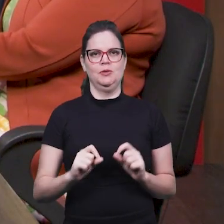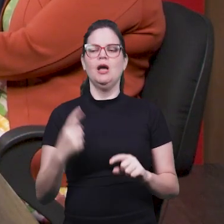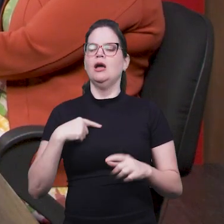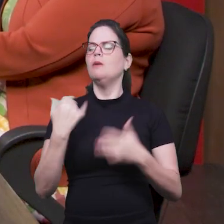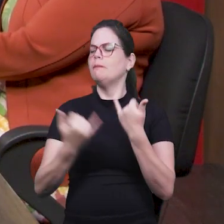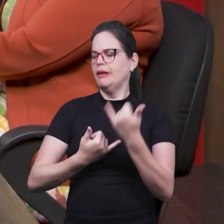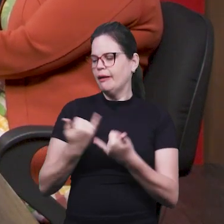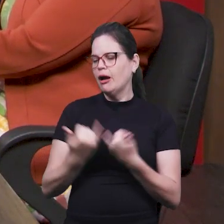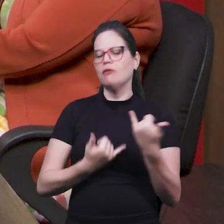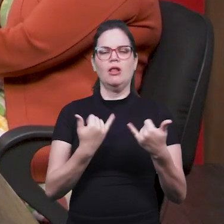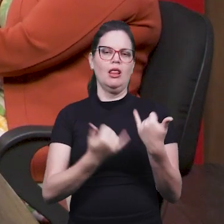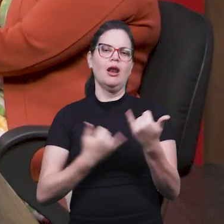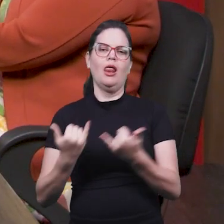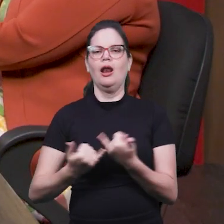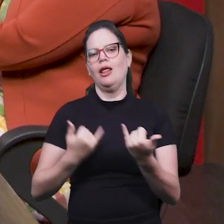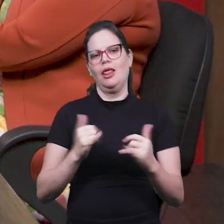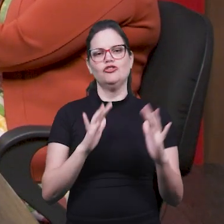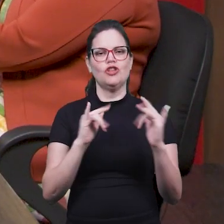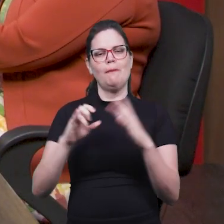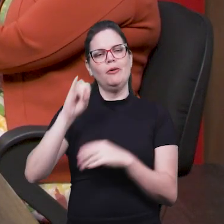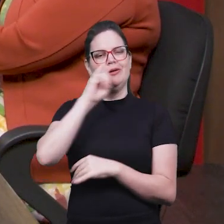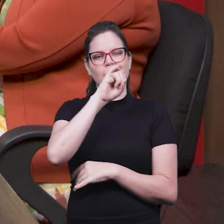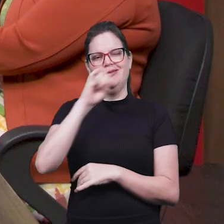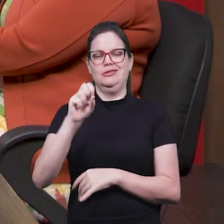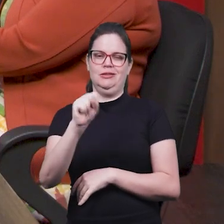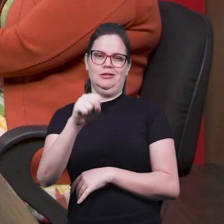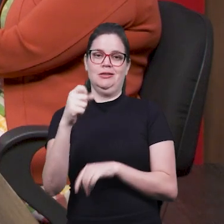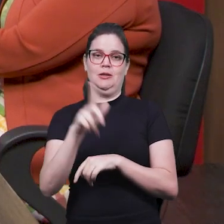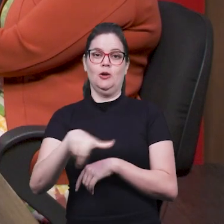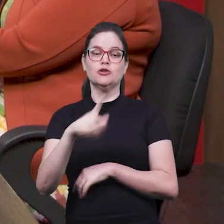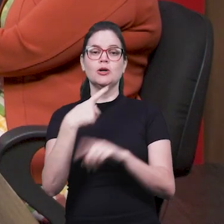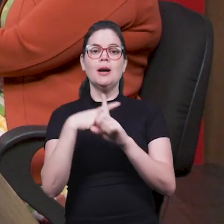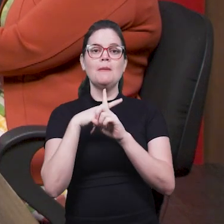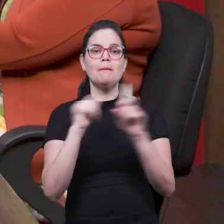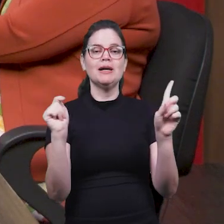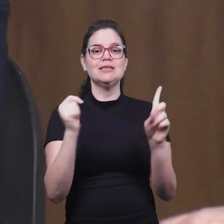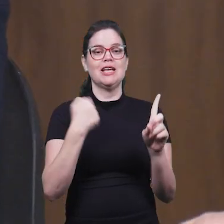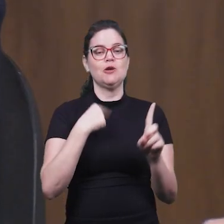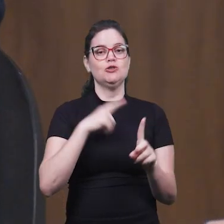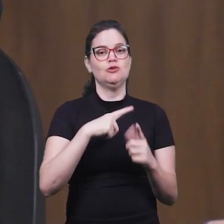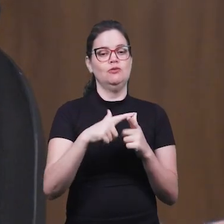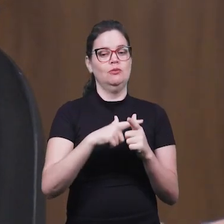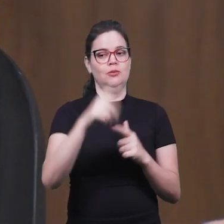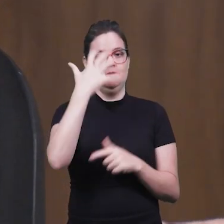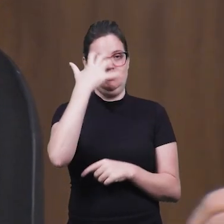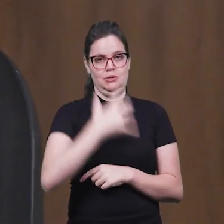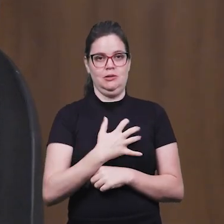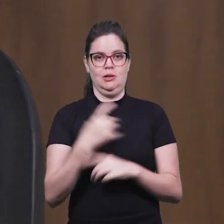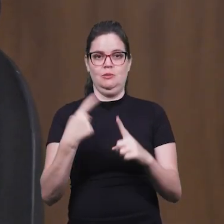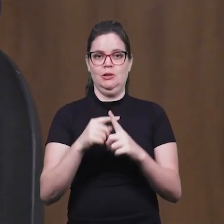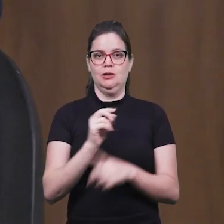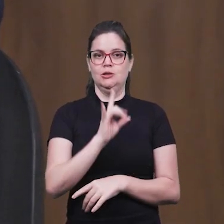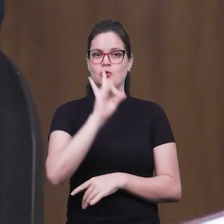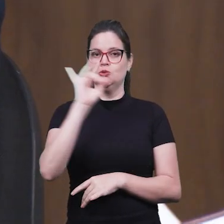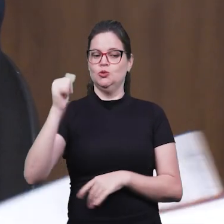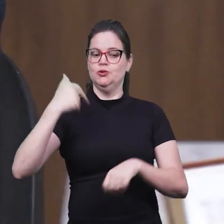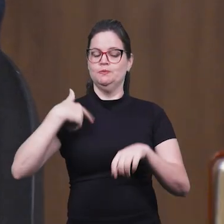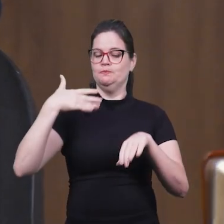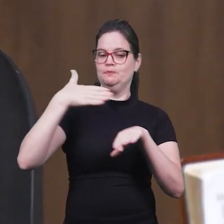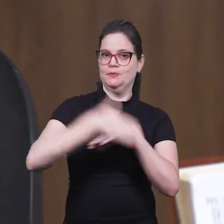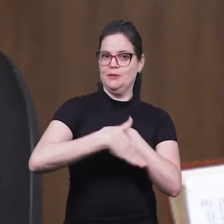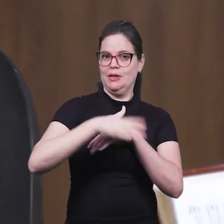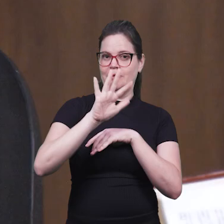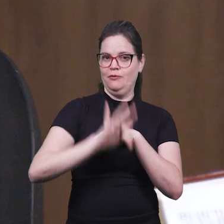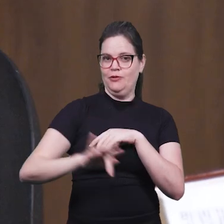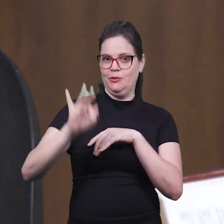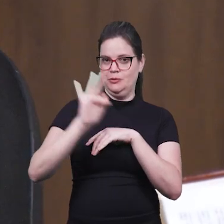coisa toda e tal, mas eu tive um problema muito sério, porque quando eu entrei na faculdade, eu tive